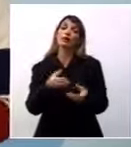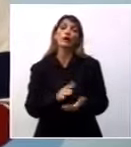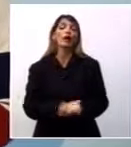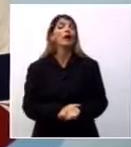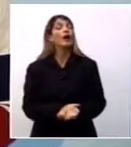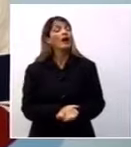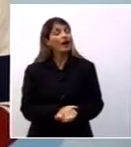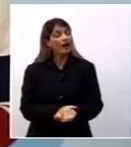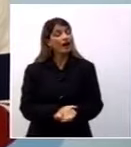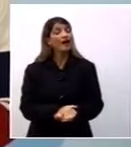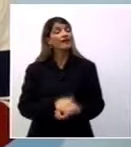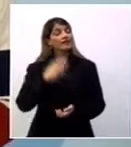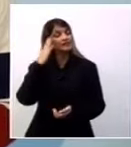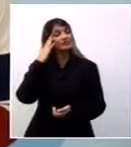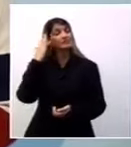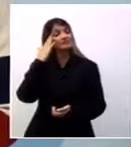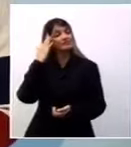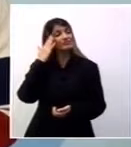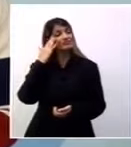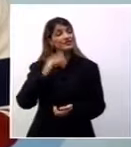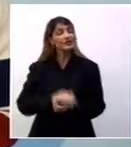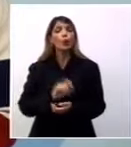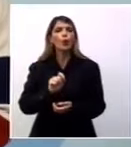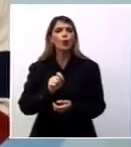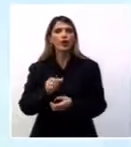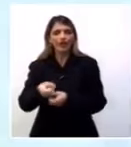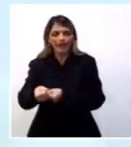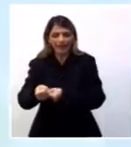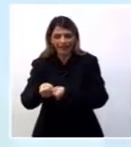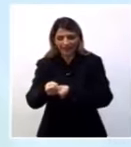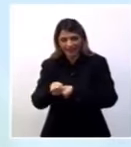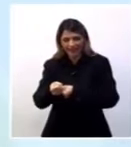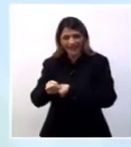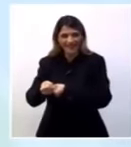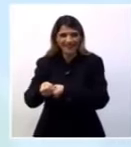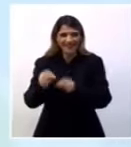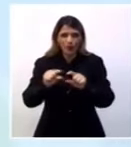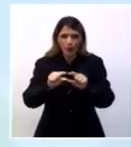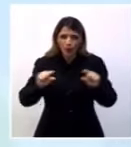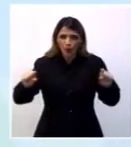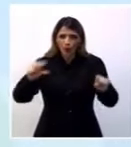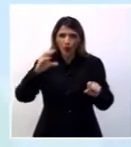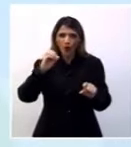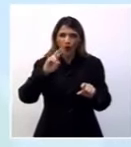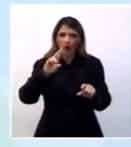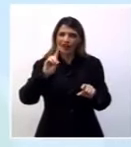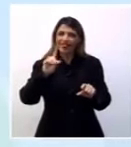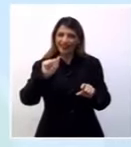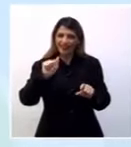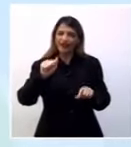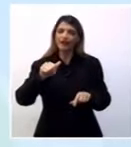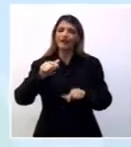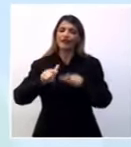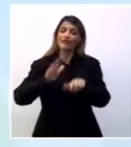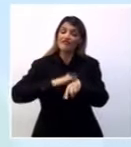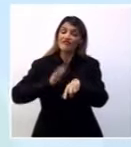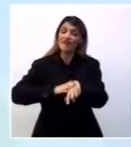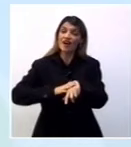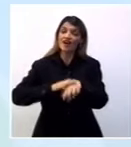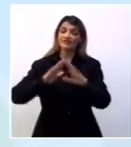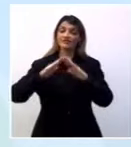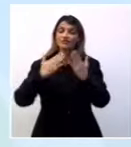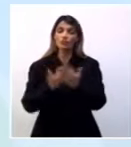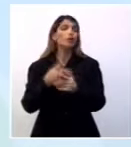não sabia, né? Que é o cabo de guerra, né? Nós trabalhamos na escola essa atividade porque ela trabalha